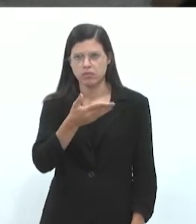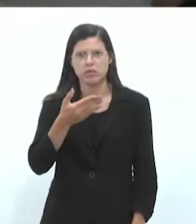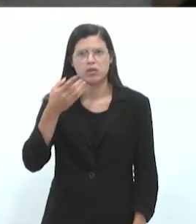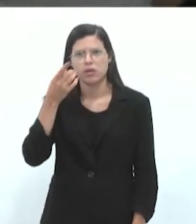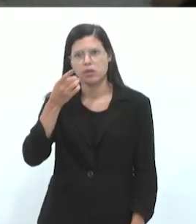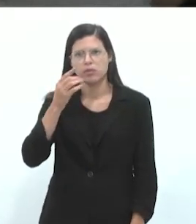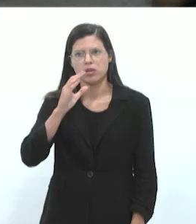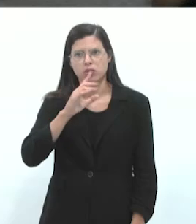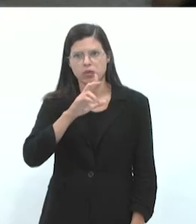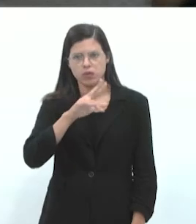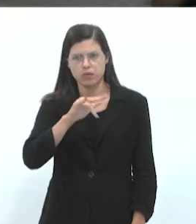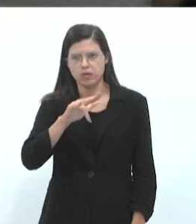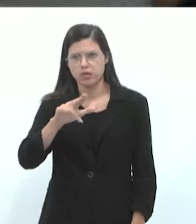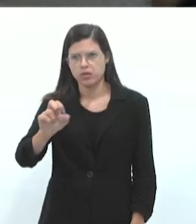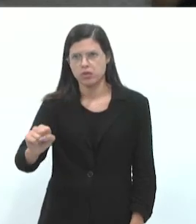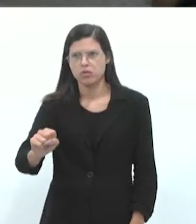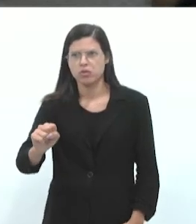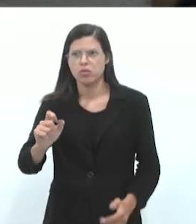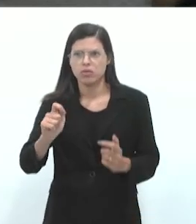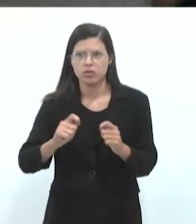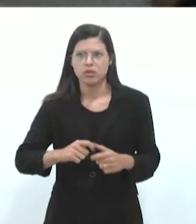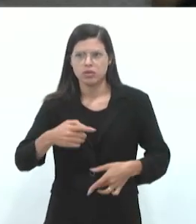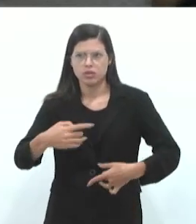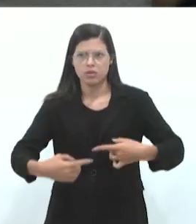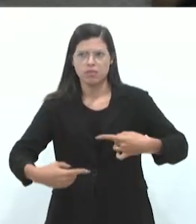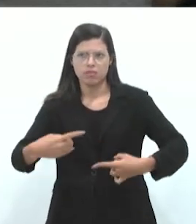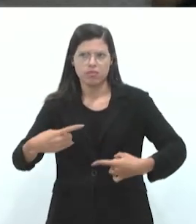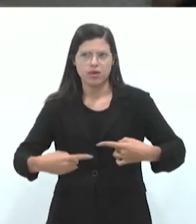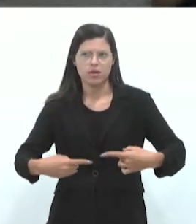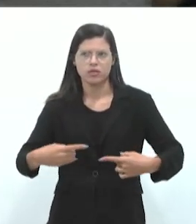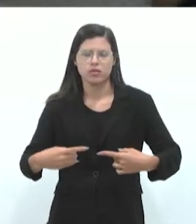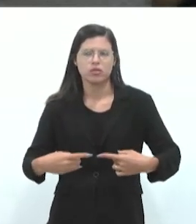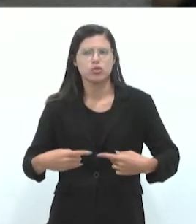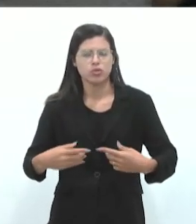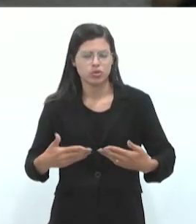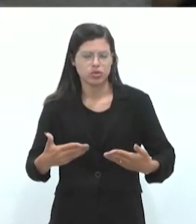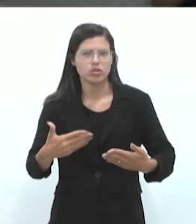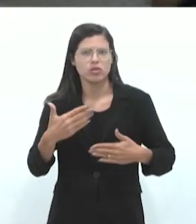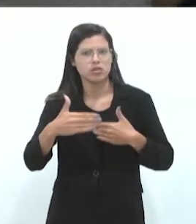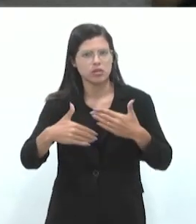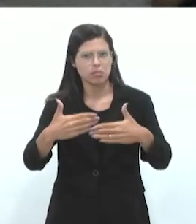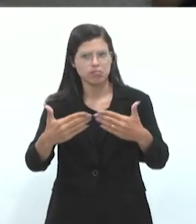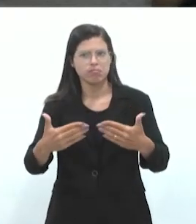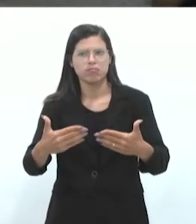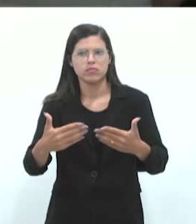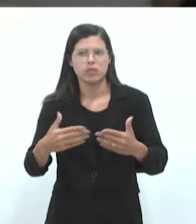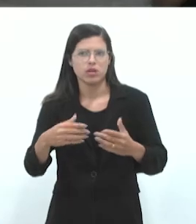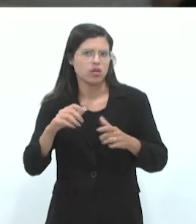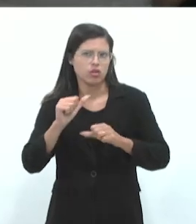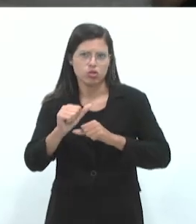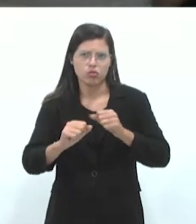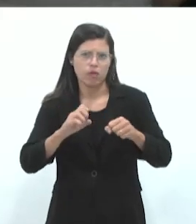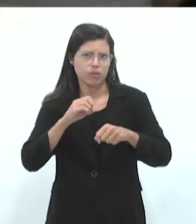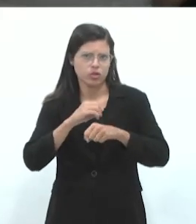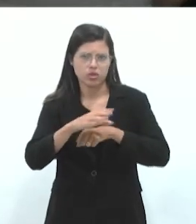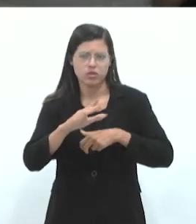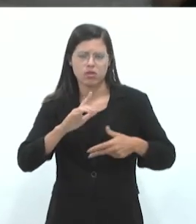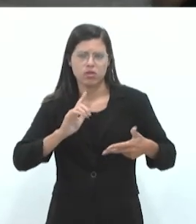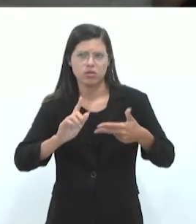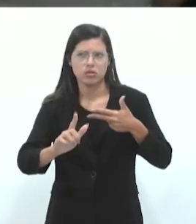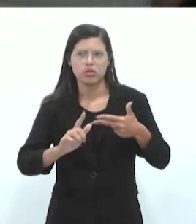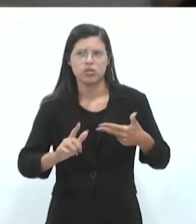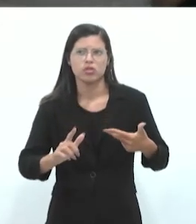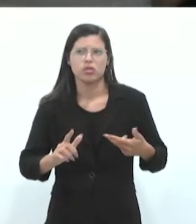possibilitou trazer ao debate esse procedimento duplo que tem acontecido. Transforma em TIS e ele continua circulando. Aí você